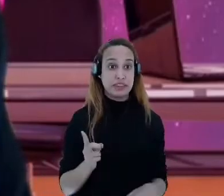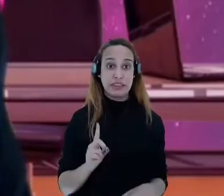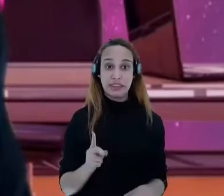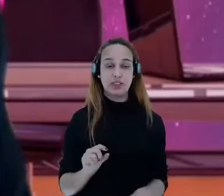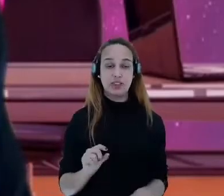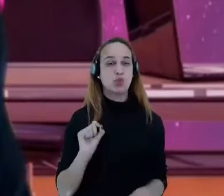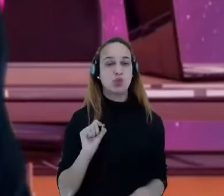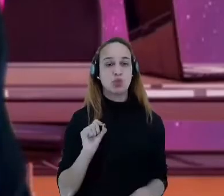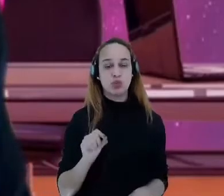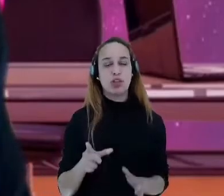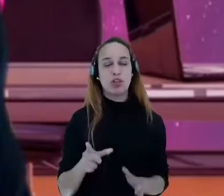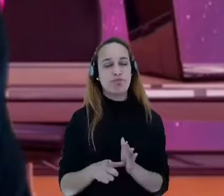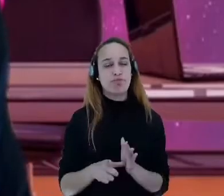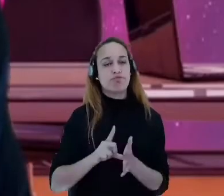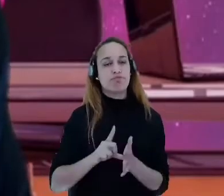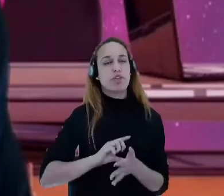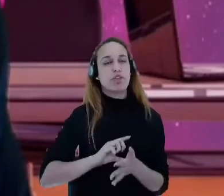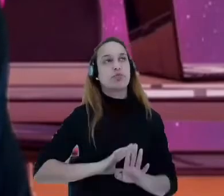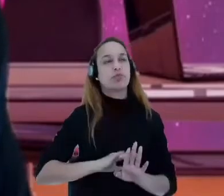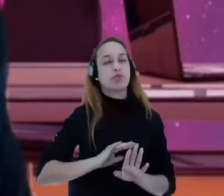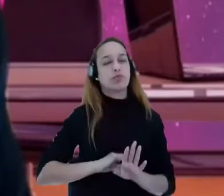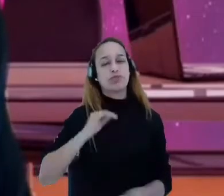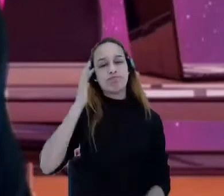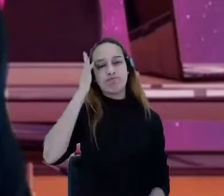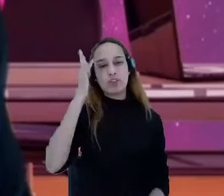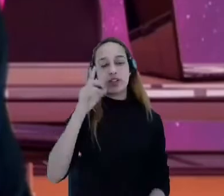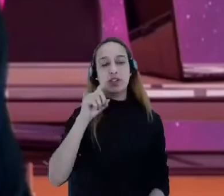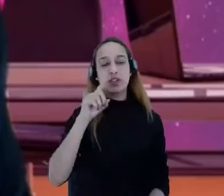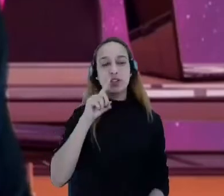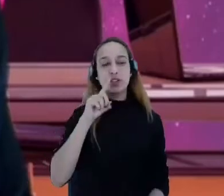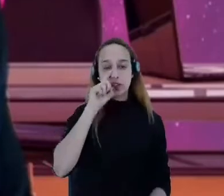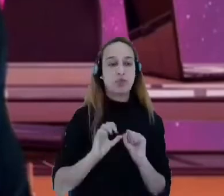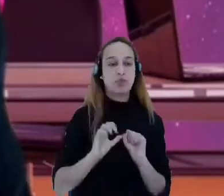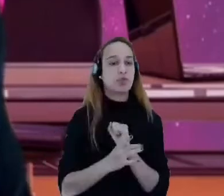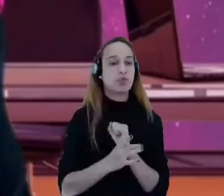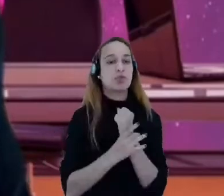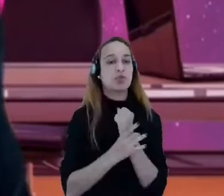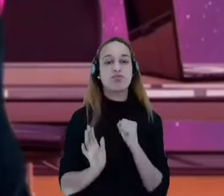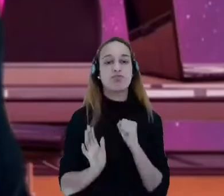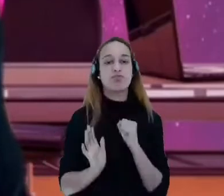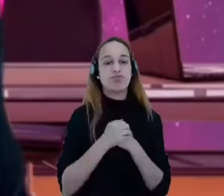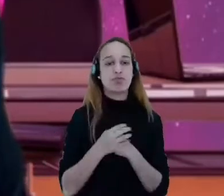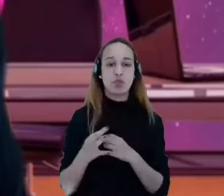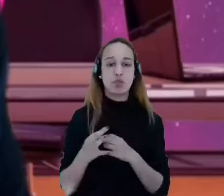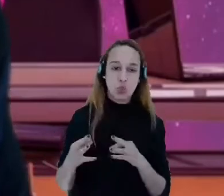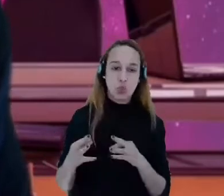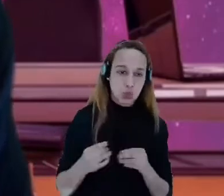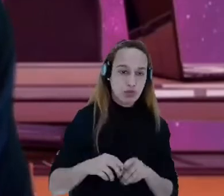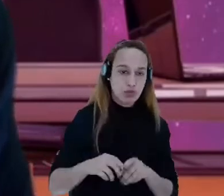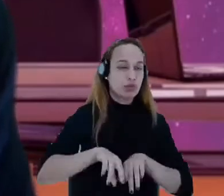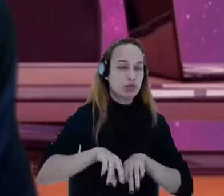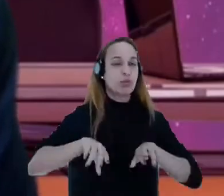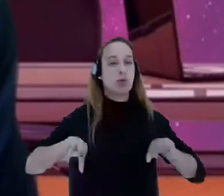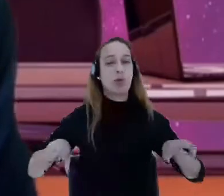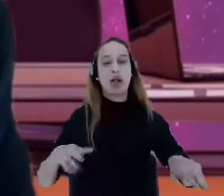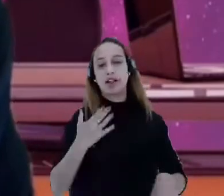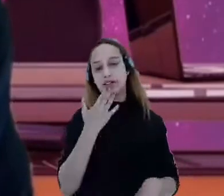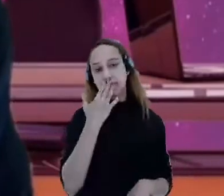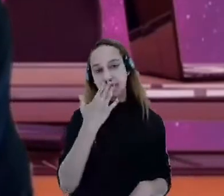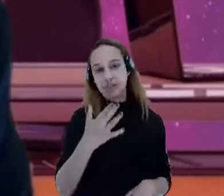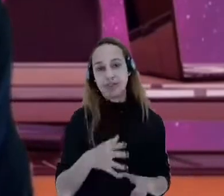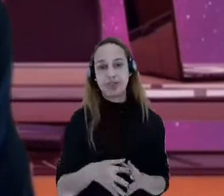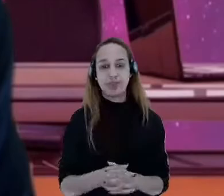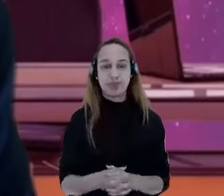antecipar e mensurar riscos para garantir proteção a todos nas mais diversas situações.